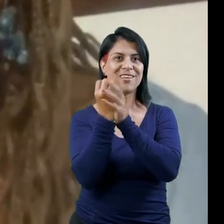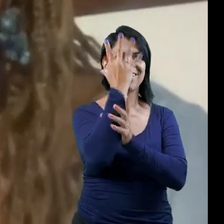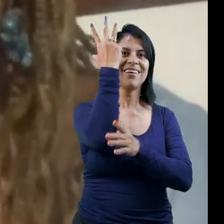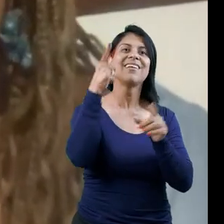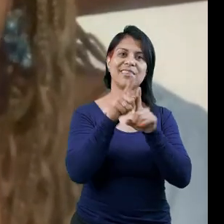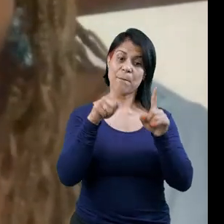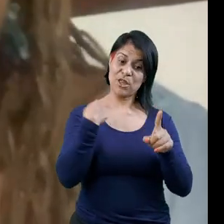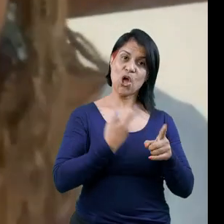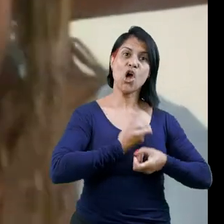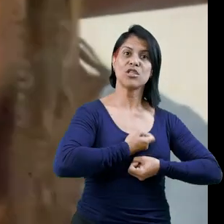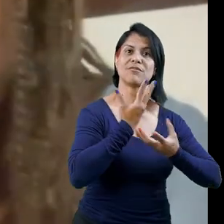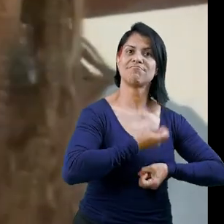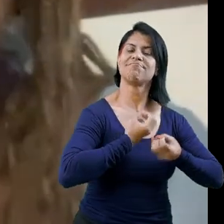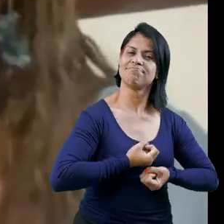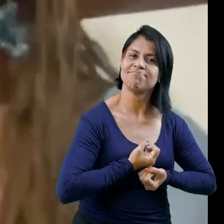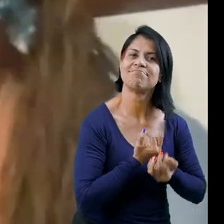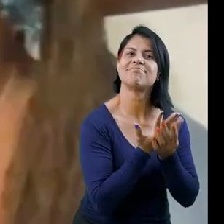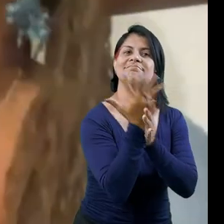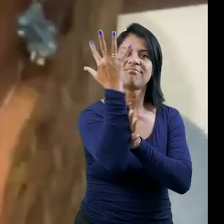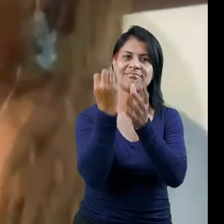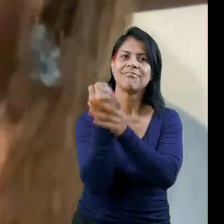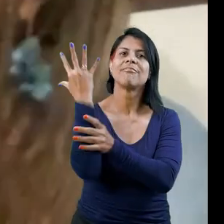que tem sido feito nesse tempo